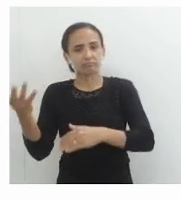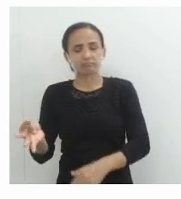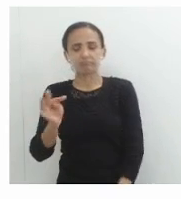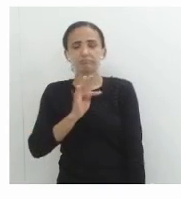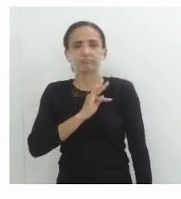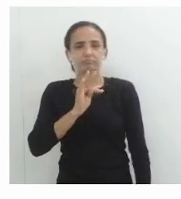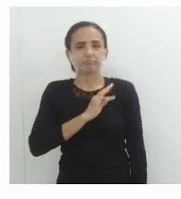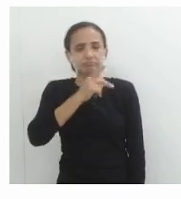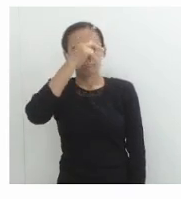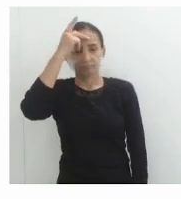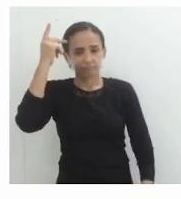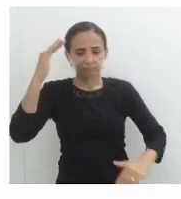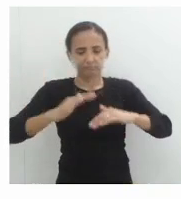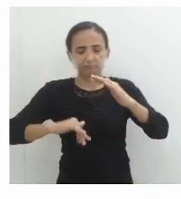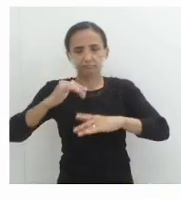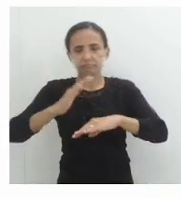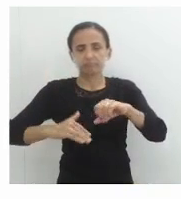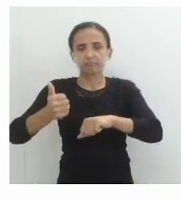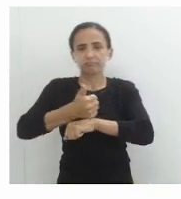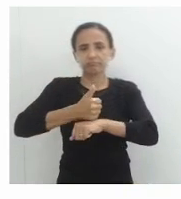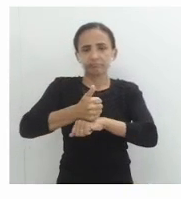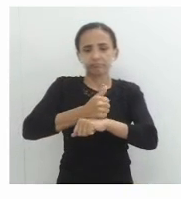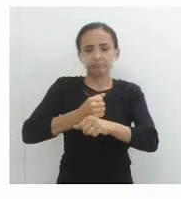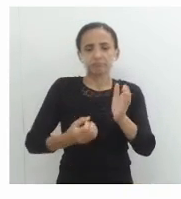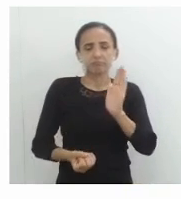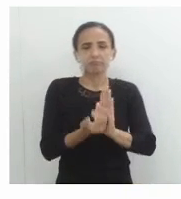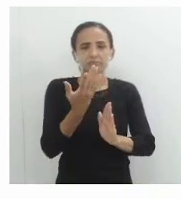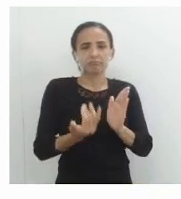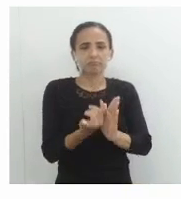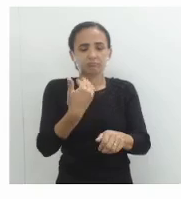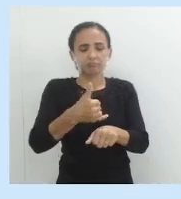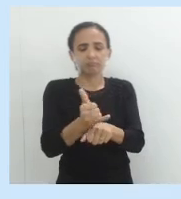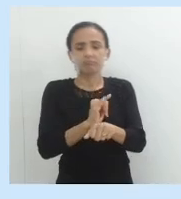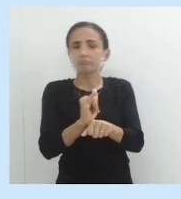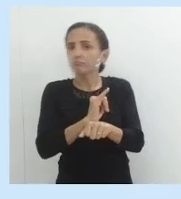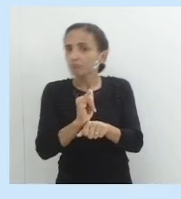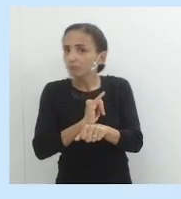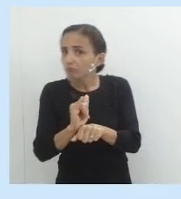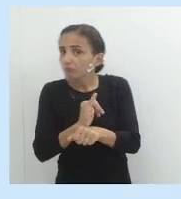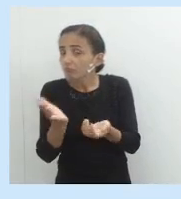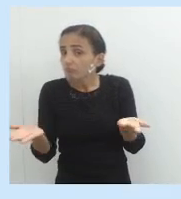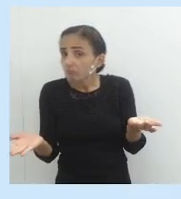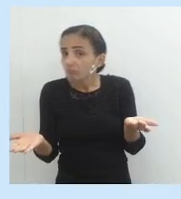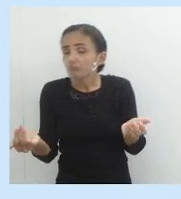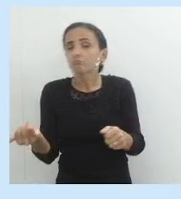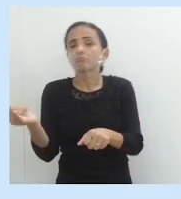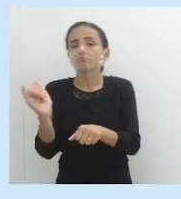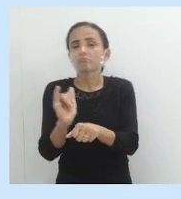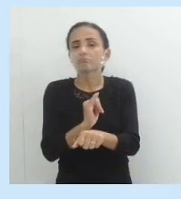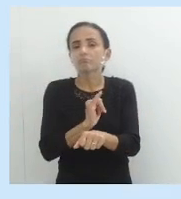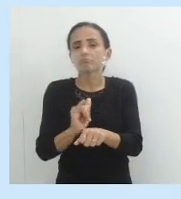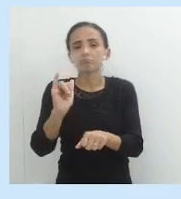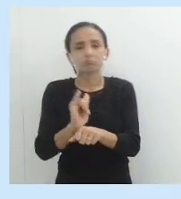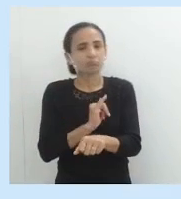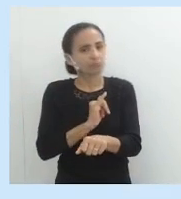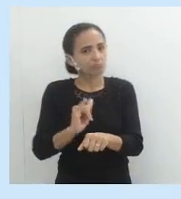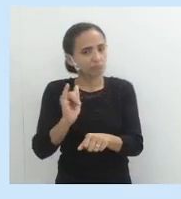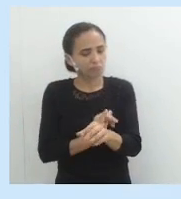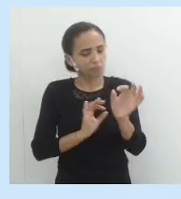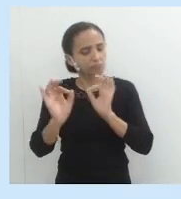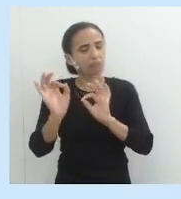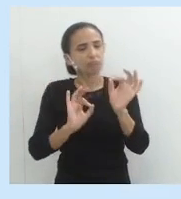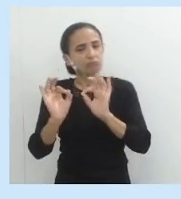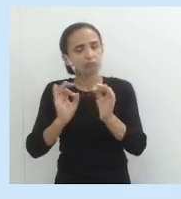começaram a utilizar estratégias que criam a impressão de profundidade. Elas não têm profundidade porque são bidimensionais,